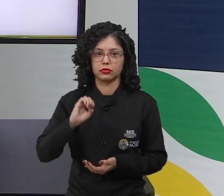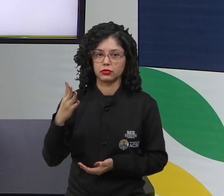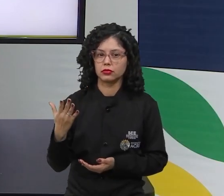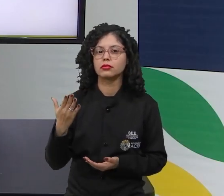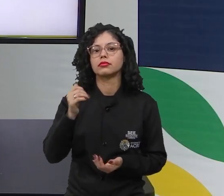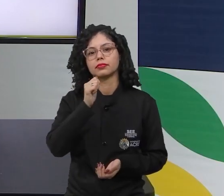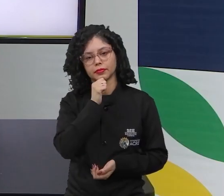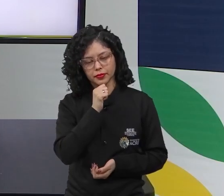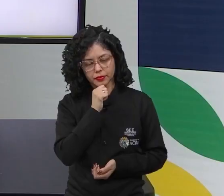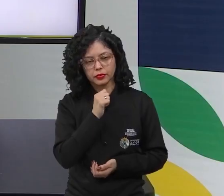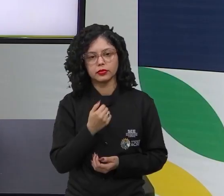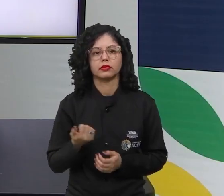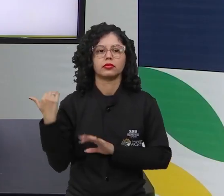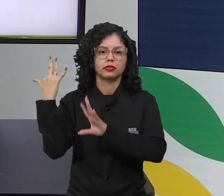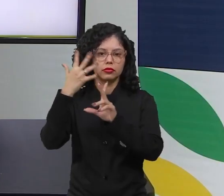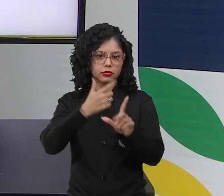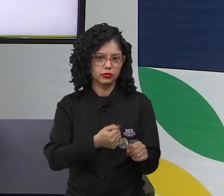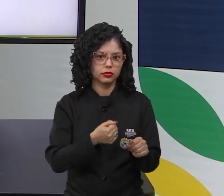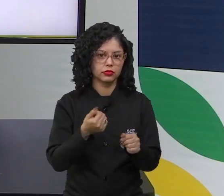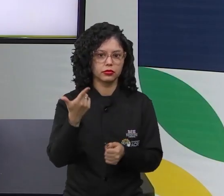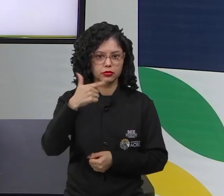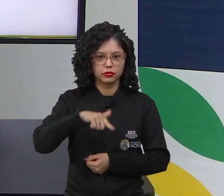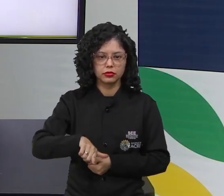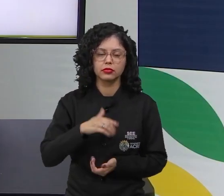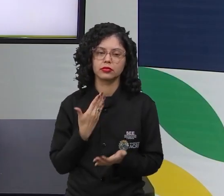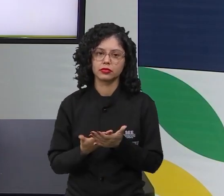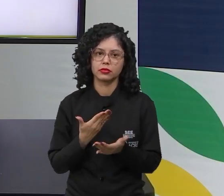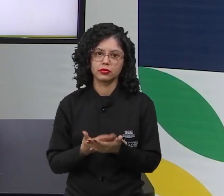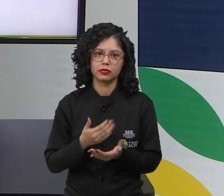tenha interesse, você pode reassistir essa aula quando quiser,